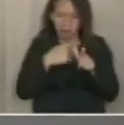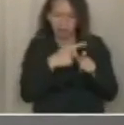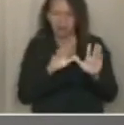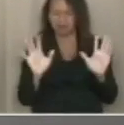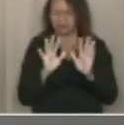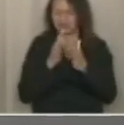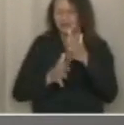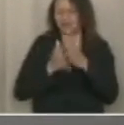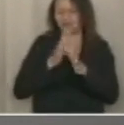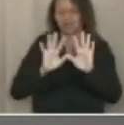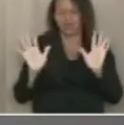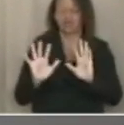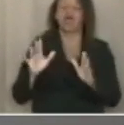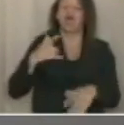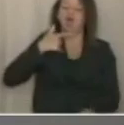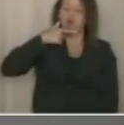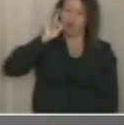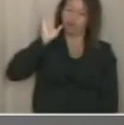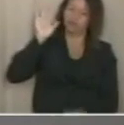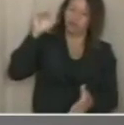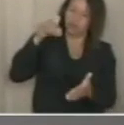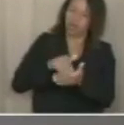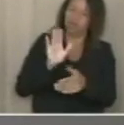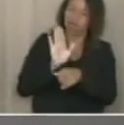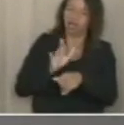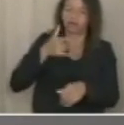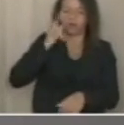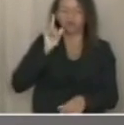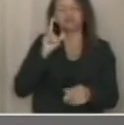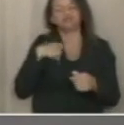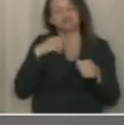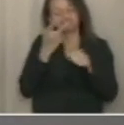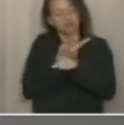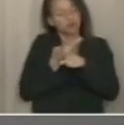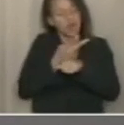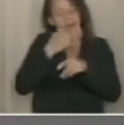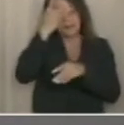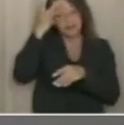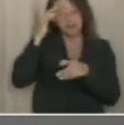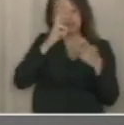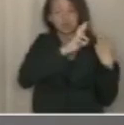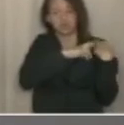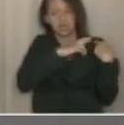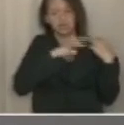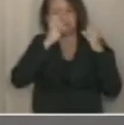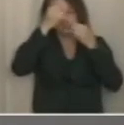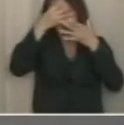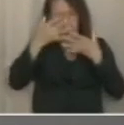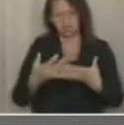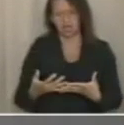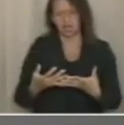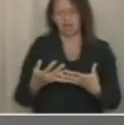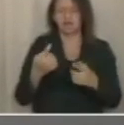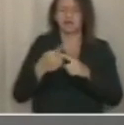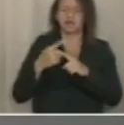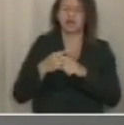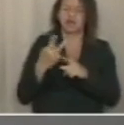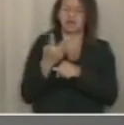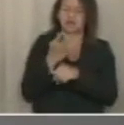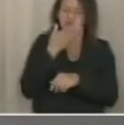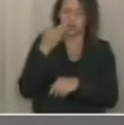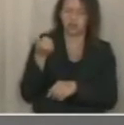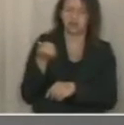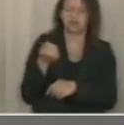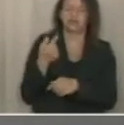então eu estive lá no final da tarde e a gente vai procurar os órgãos competentes para definir essa situação e buscar mais